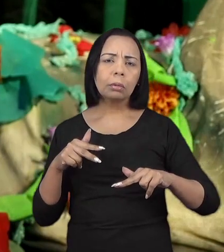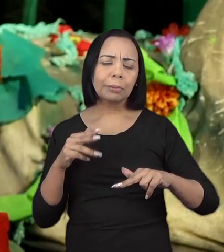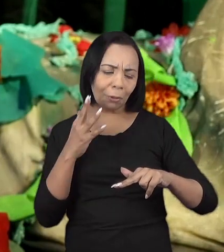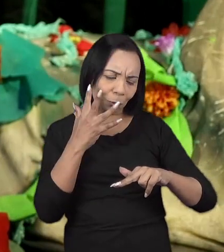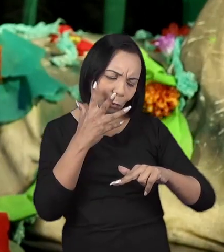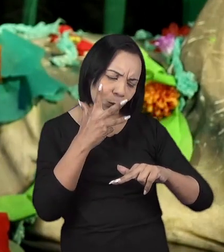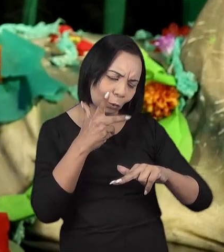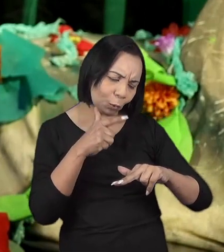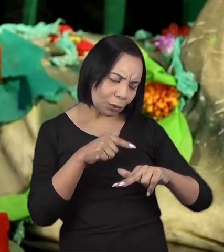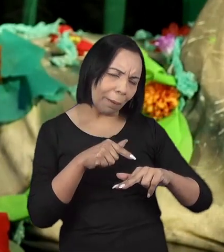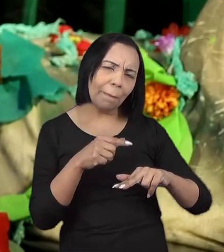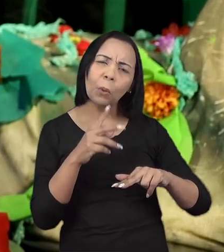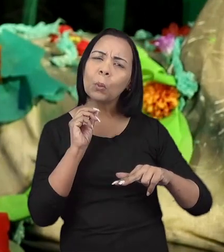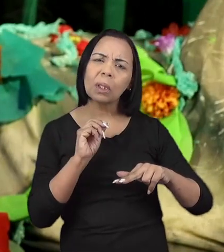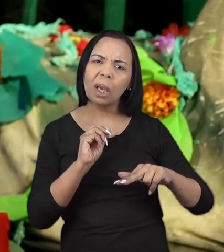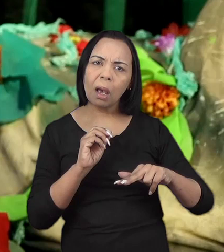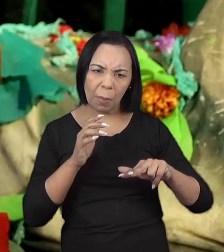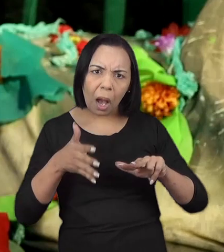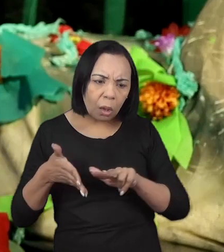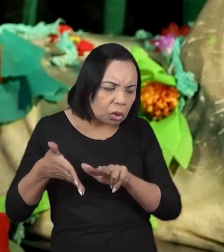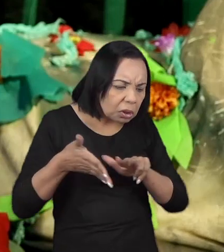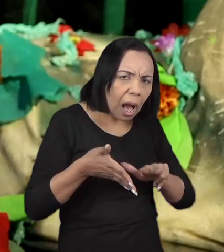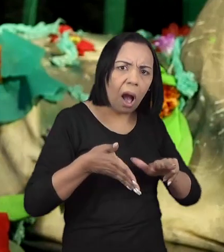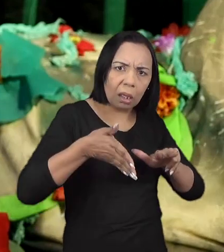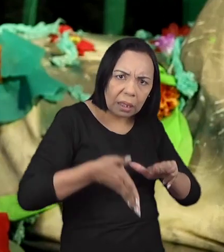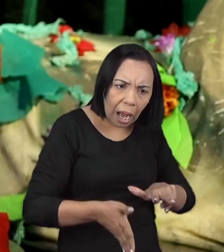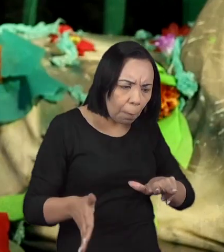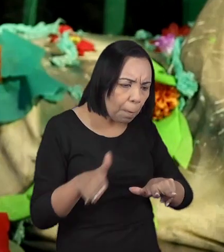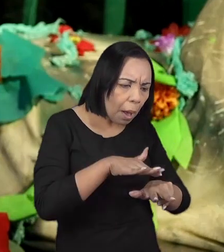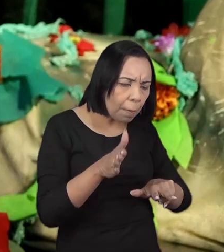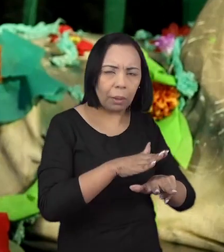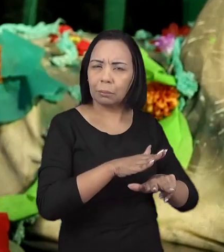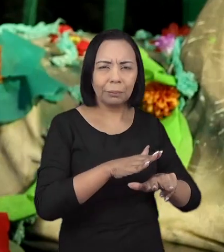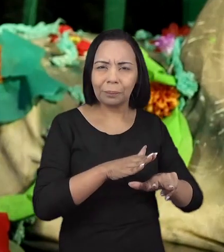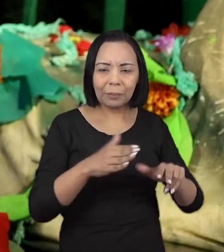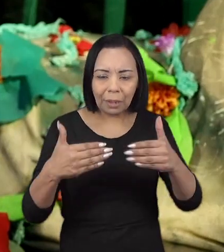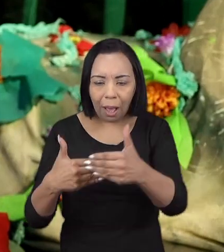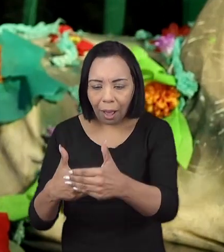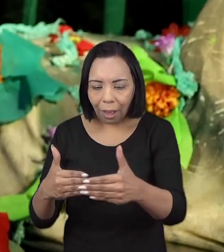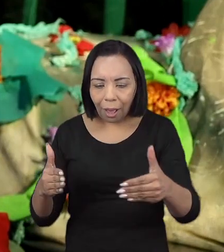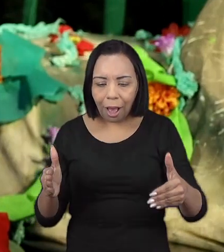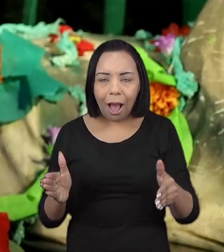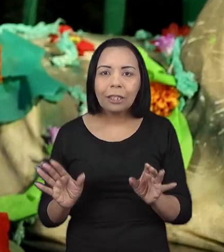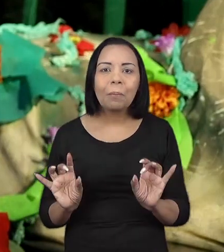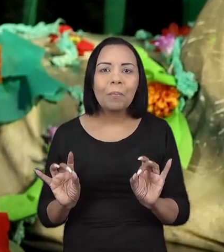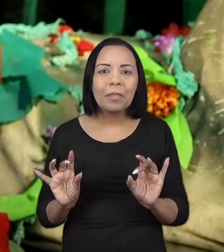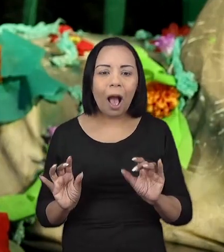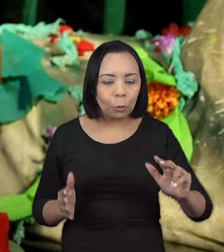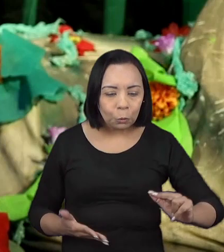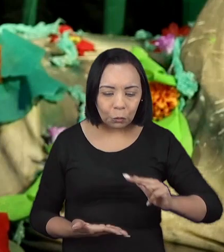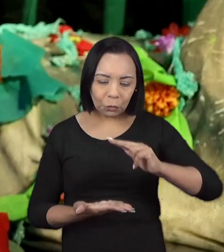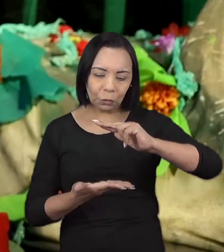tão linda que os anões decidiram não enterrá-la. Construíram um caixão transparente, de cristal, e